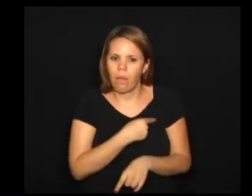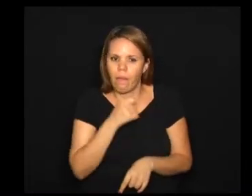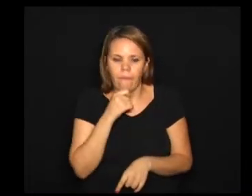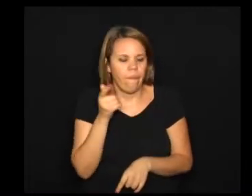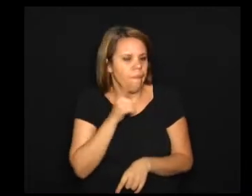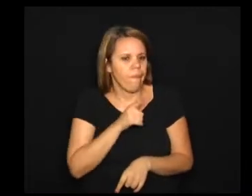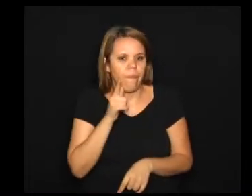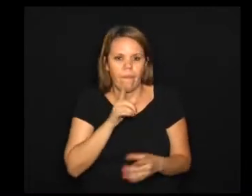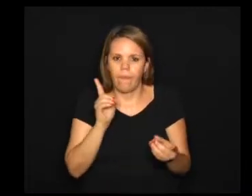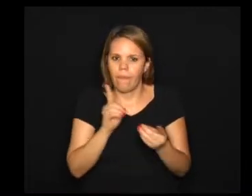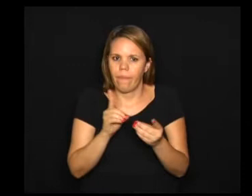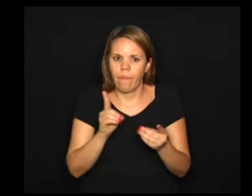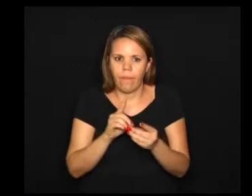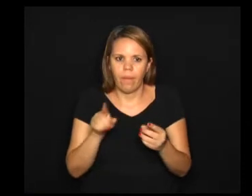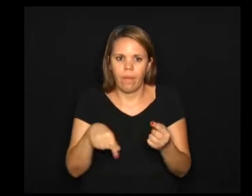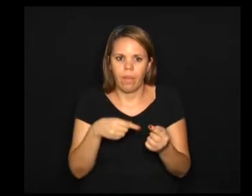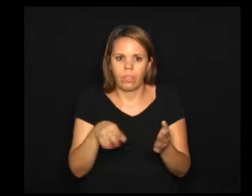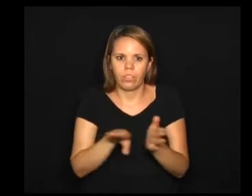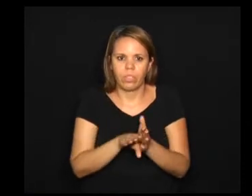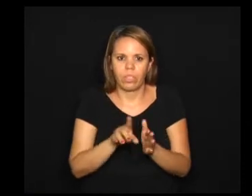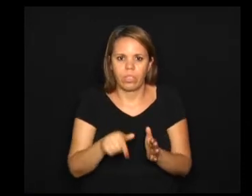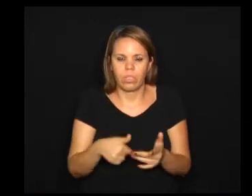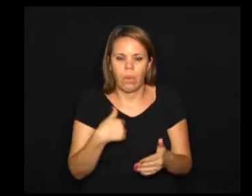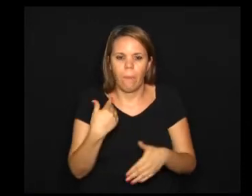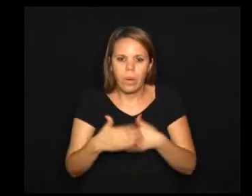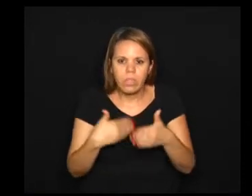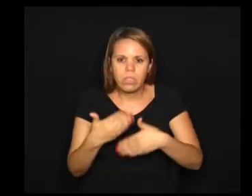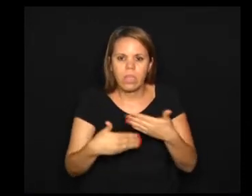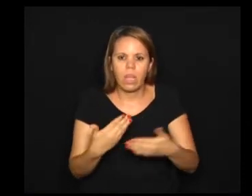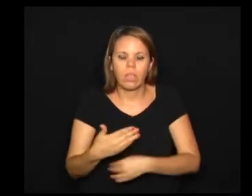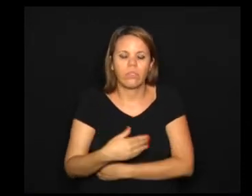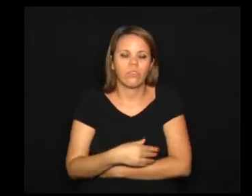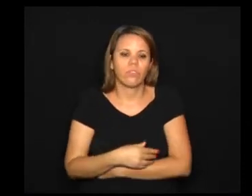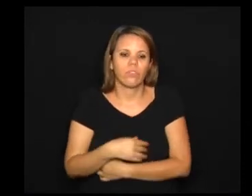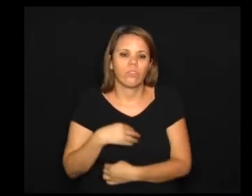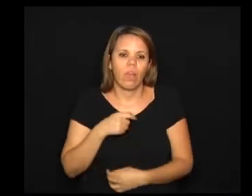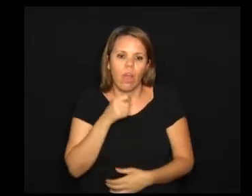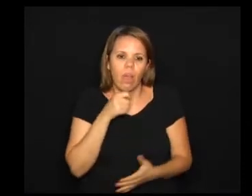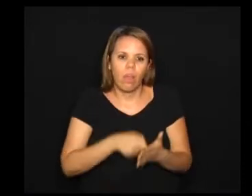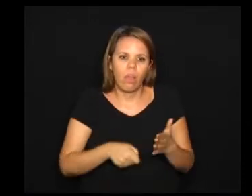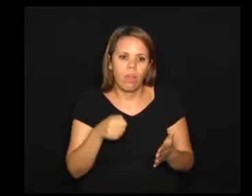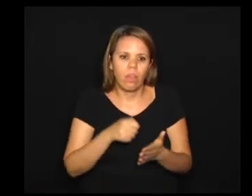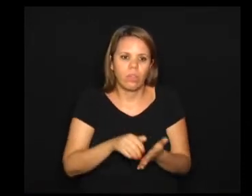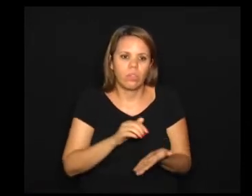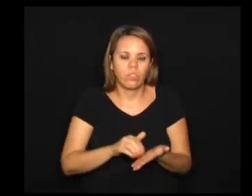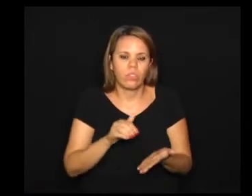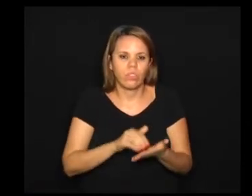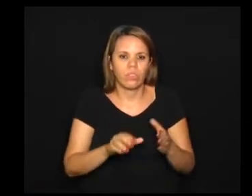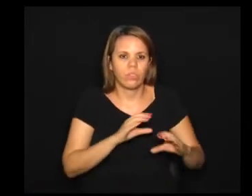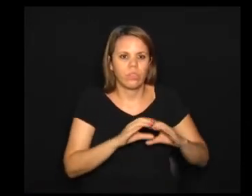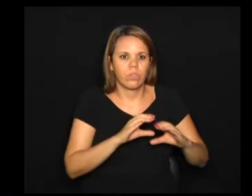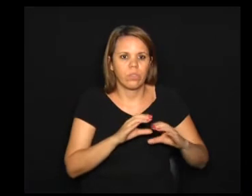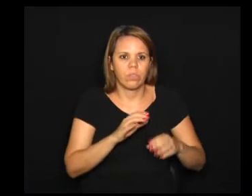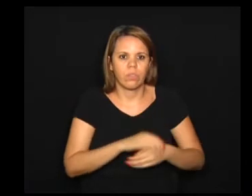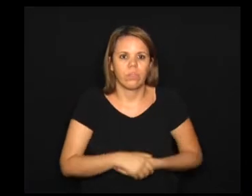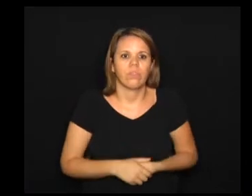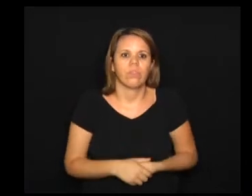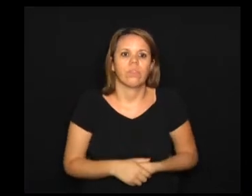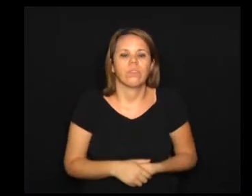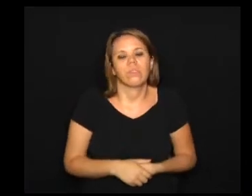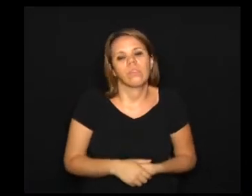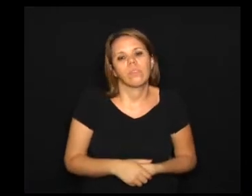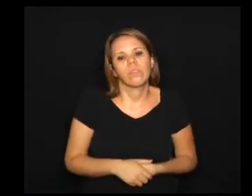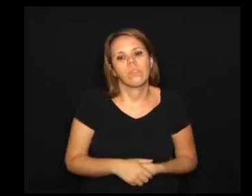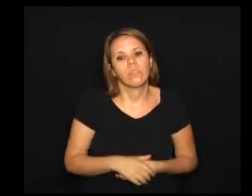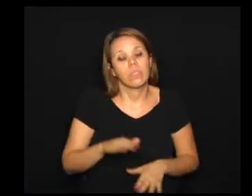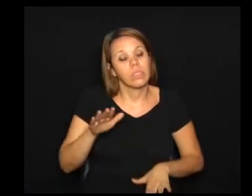conseguimos atender e chegar nesse ponto. Então é um processo que nós estamos travando ainda com a Secretaria de Comunicação, porque isso depende